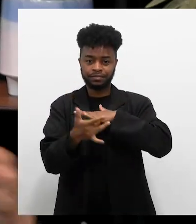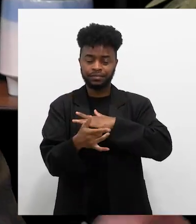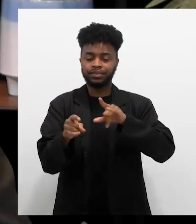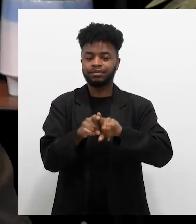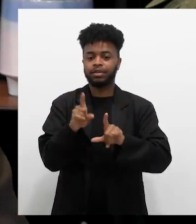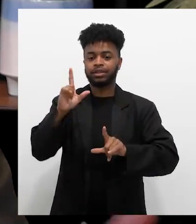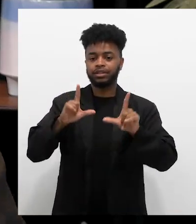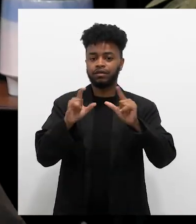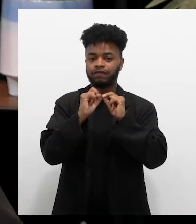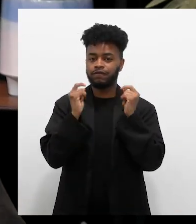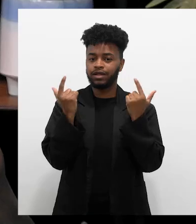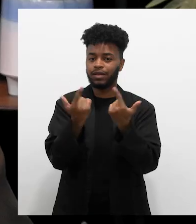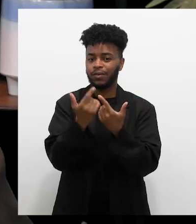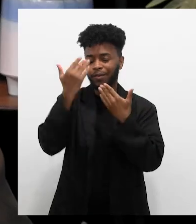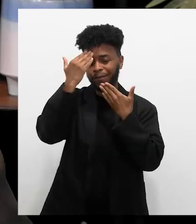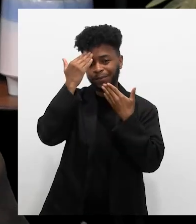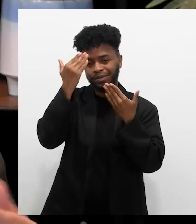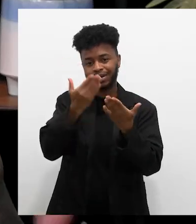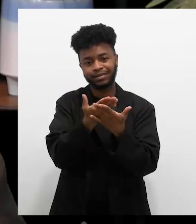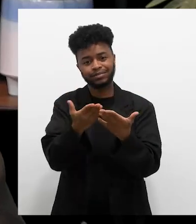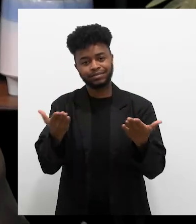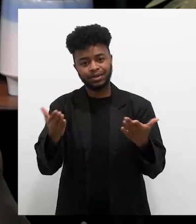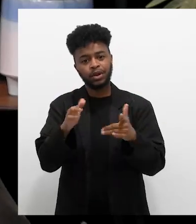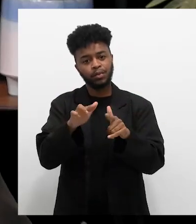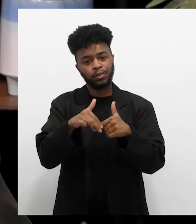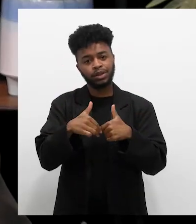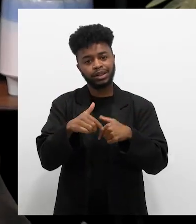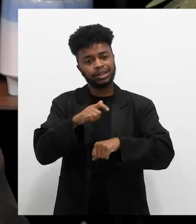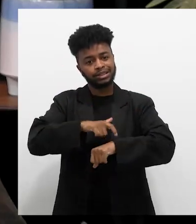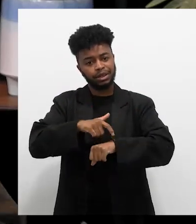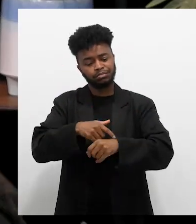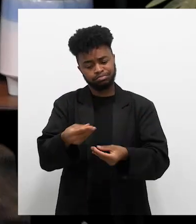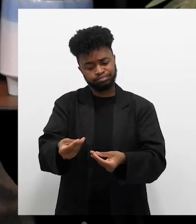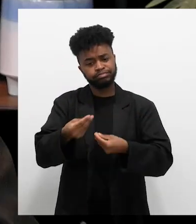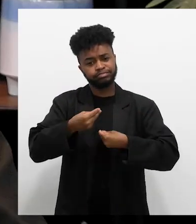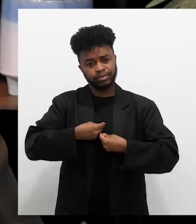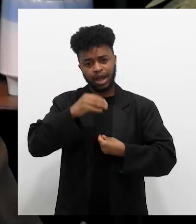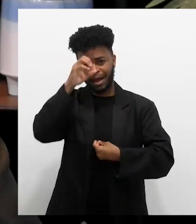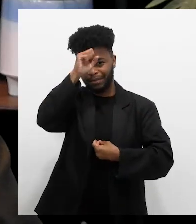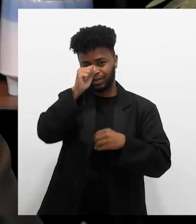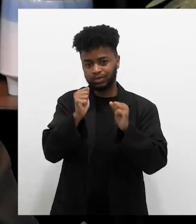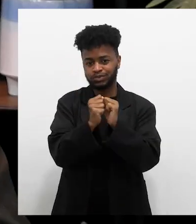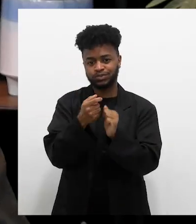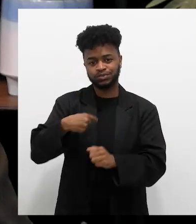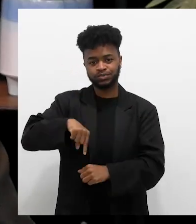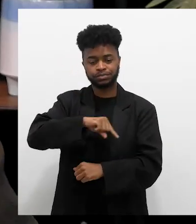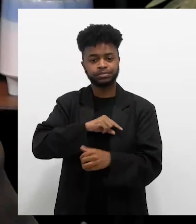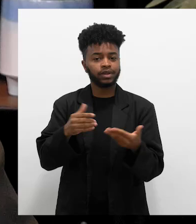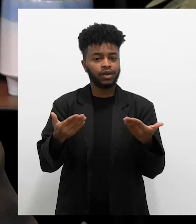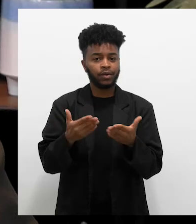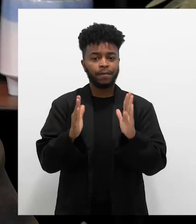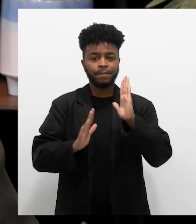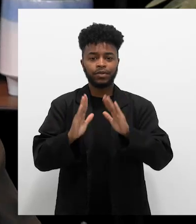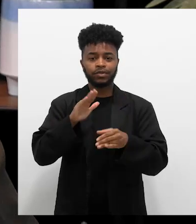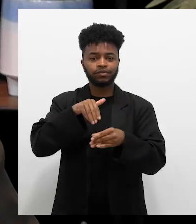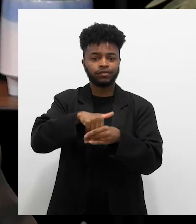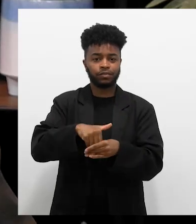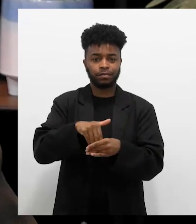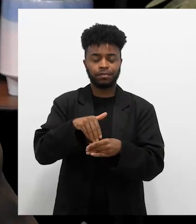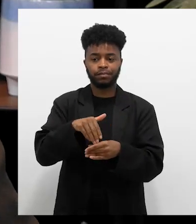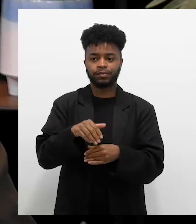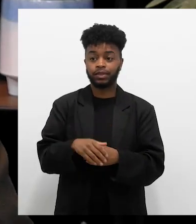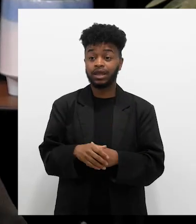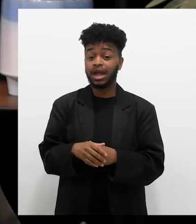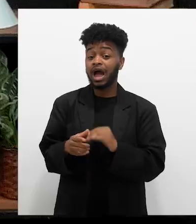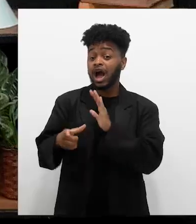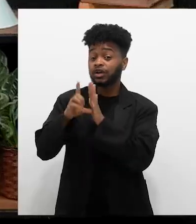assistem pelas redes sociais, pela TV Alerj. Muito obrigado por ter doado do seu tempo também para aprender um pouco conosco dessa eleição papal.